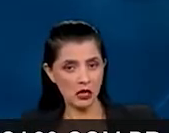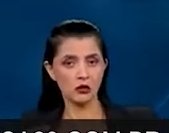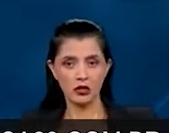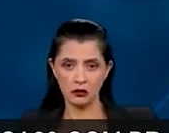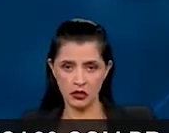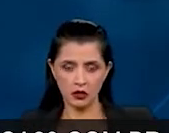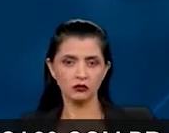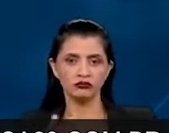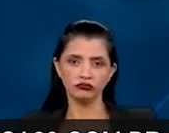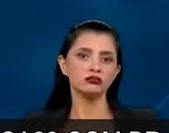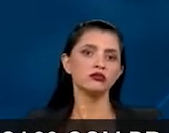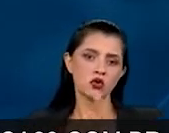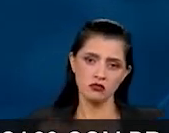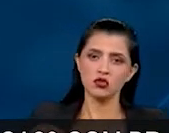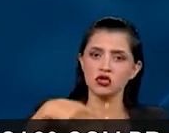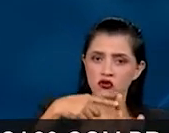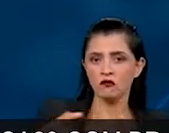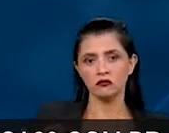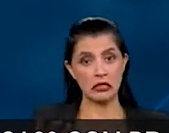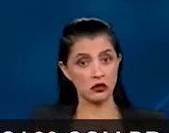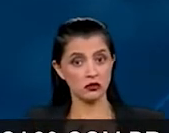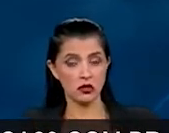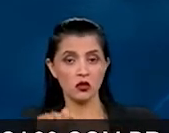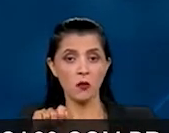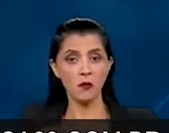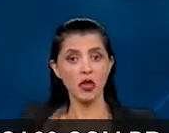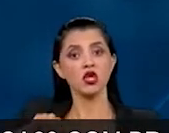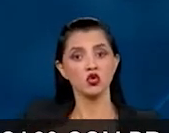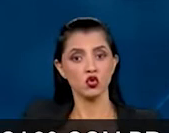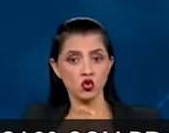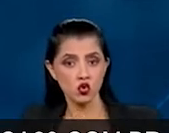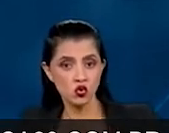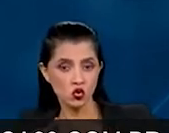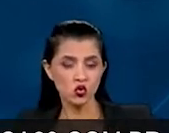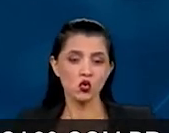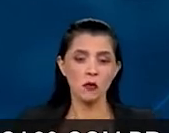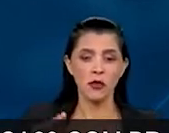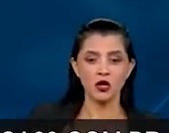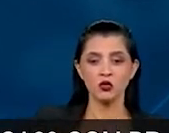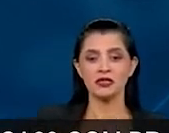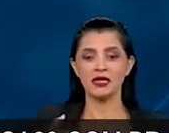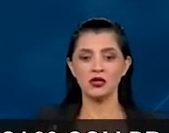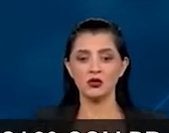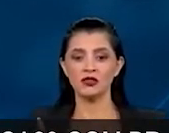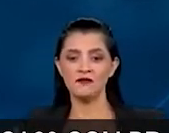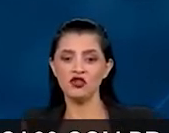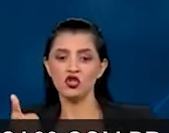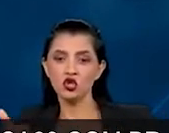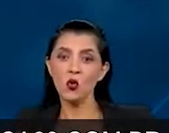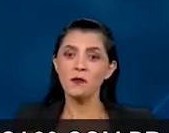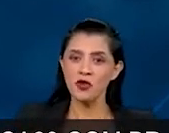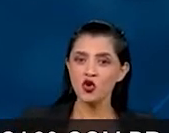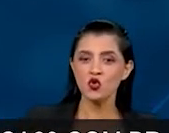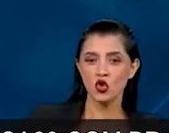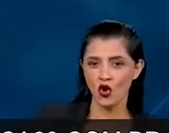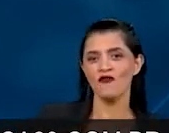O resultado é positivo em relação a julho, quando mais de 221 mil novas vagas foram criadas. No